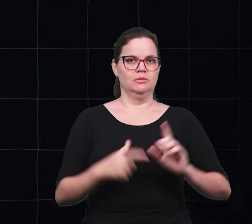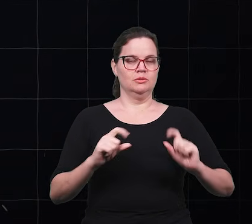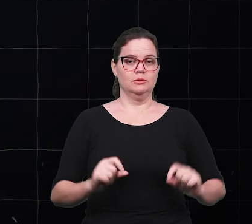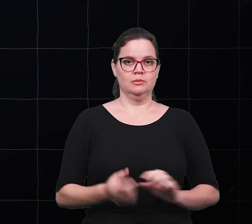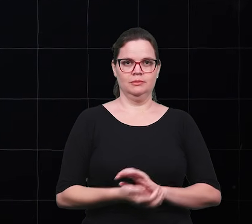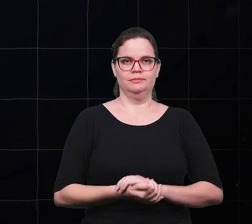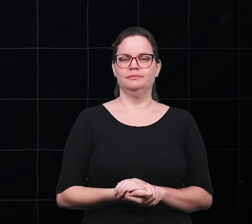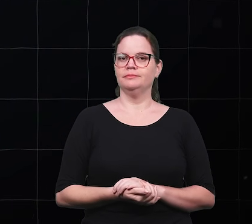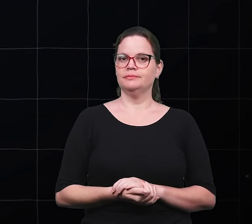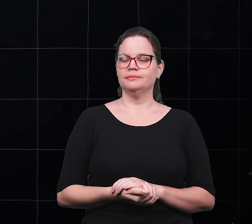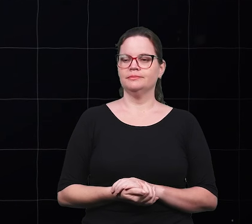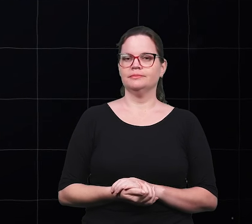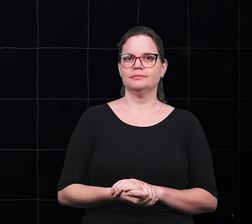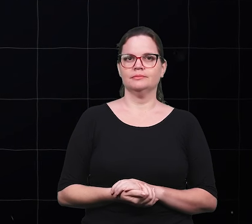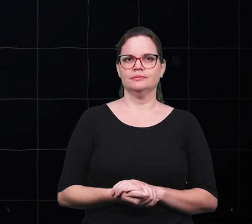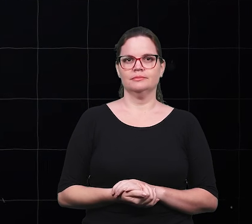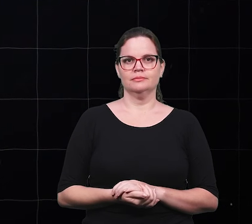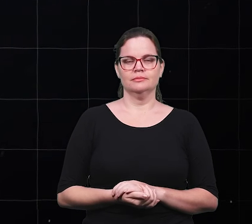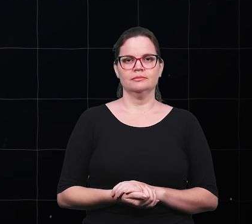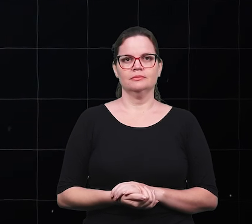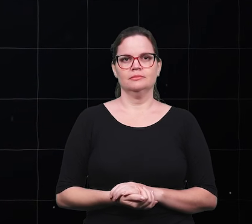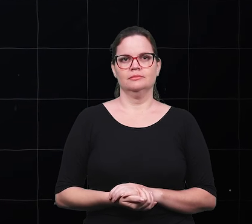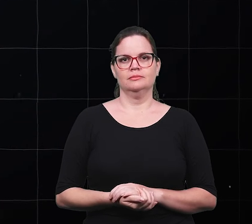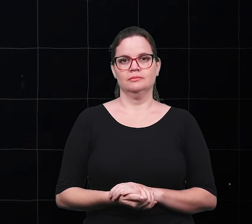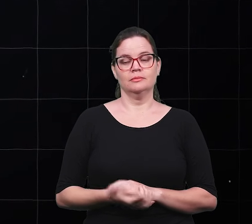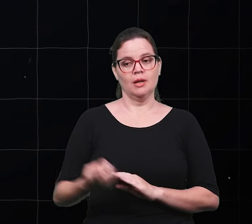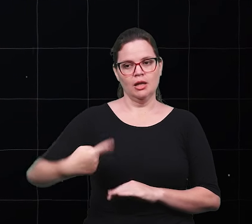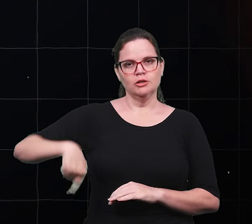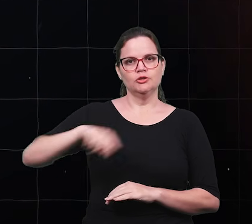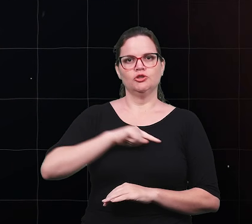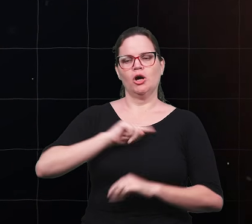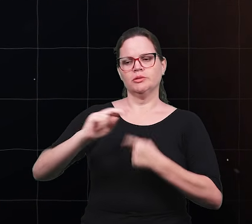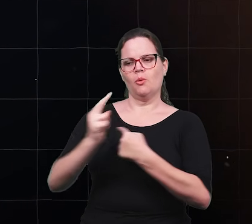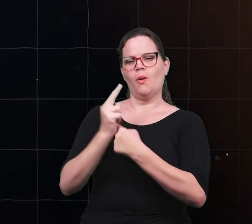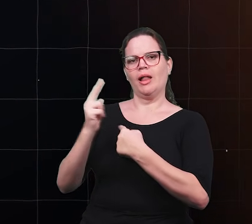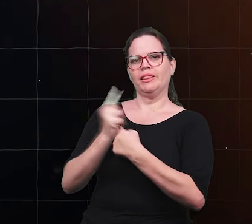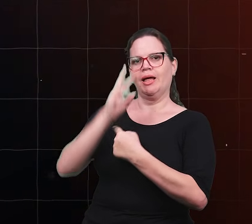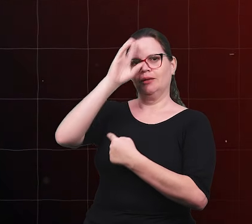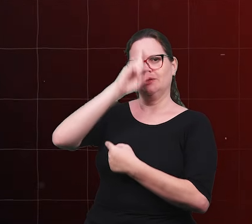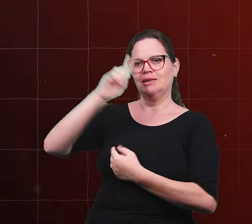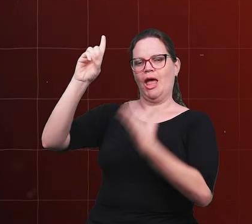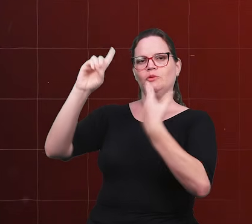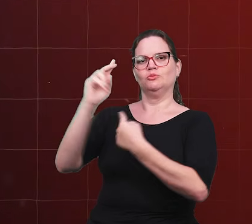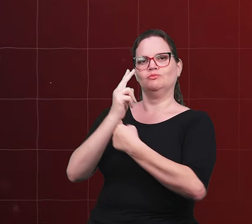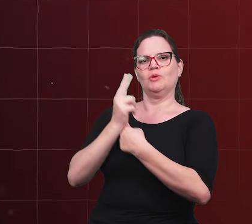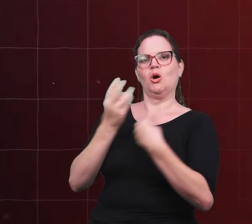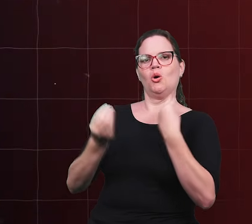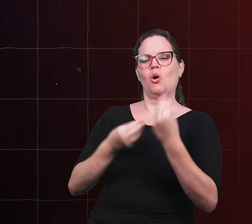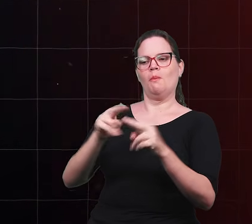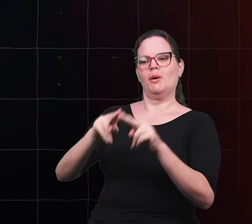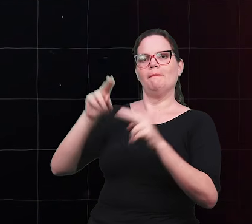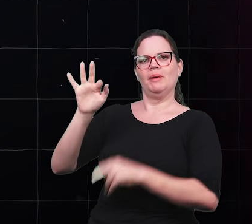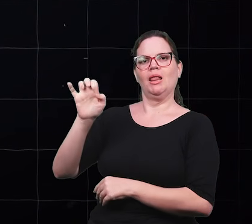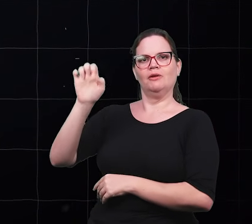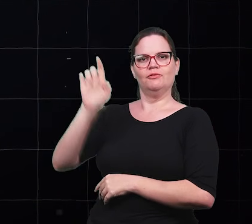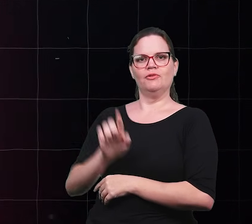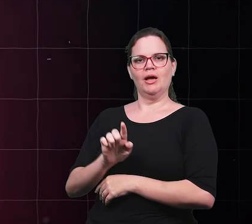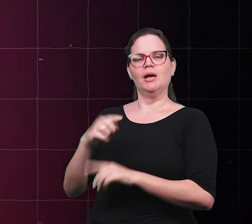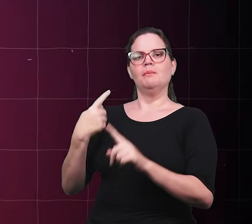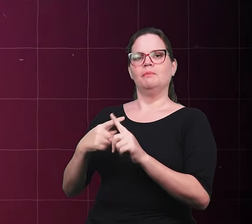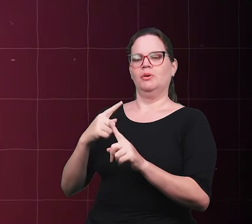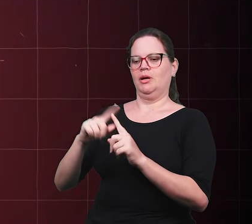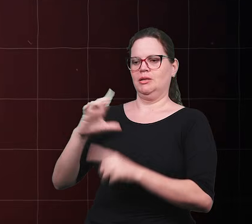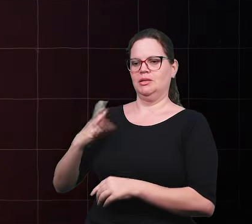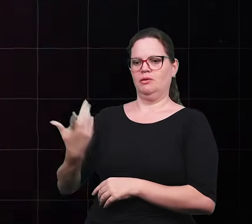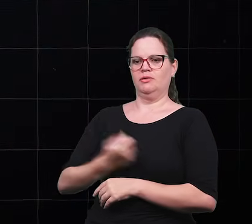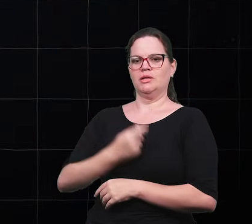que mediante a fé estáis guardados na virtude de Deus para a salvação, já prestes para se